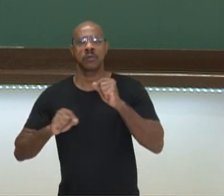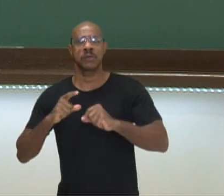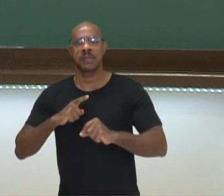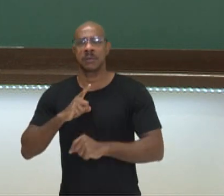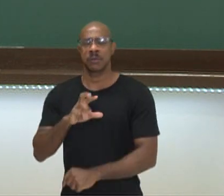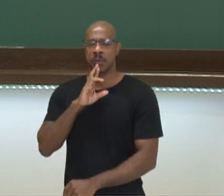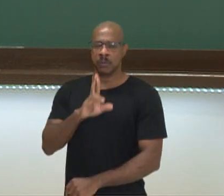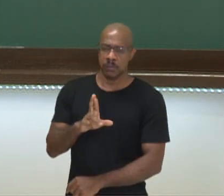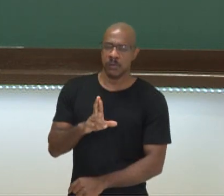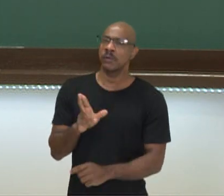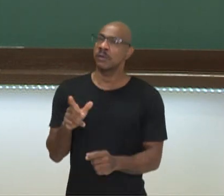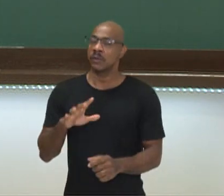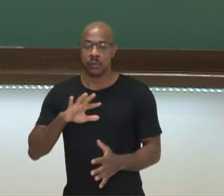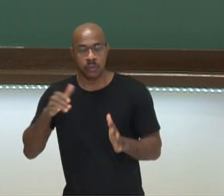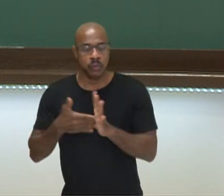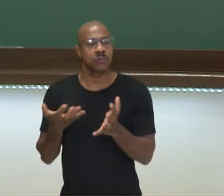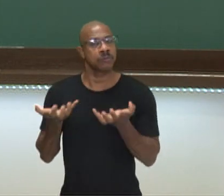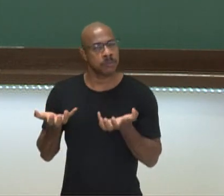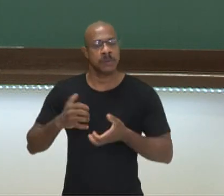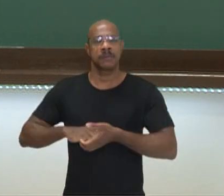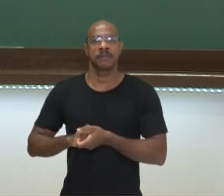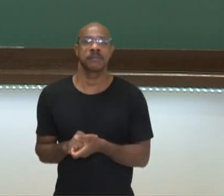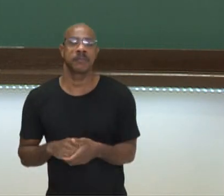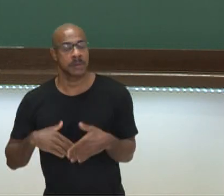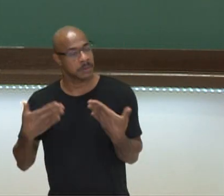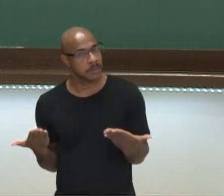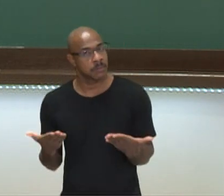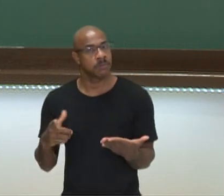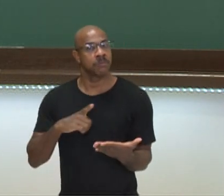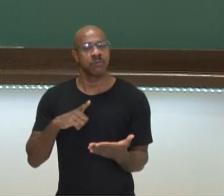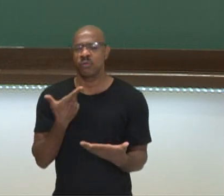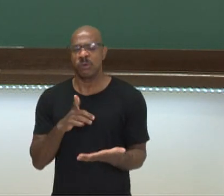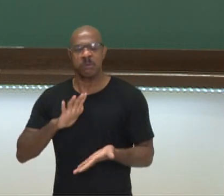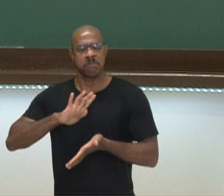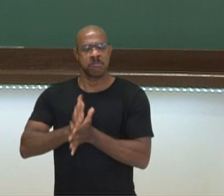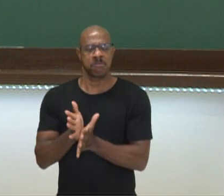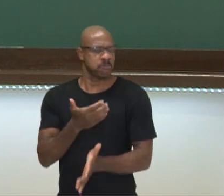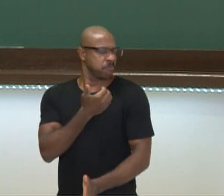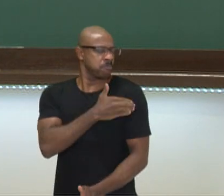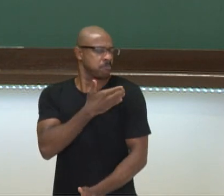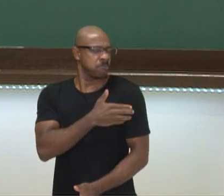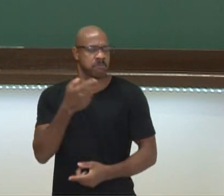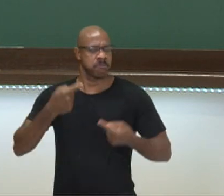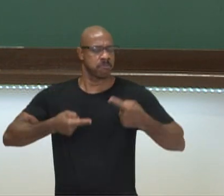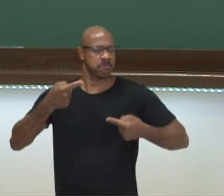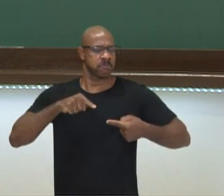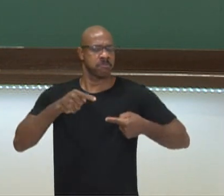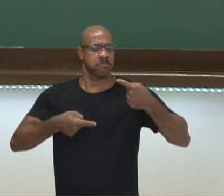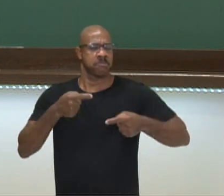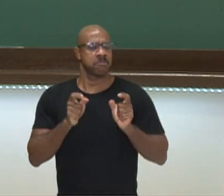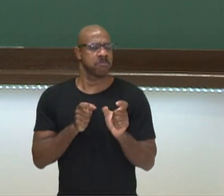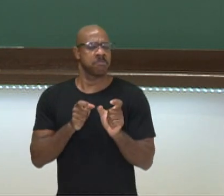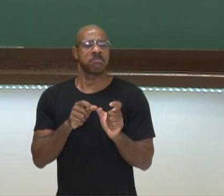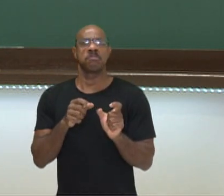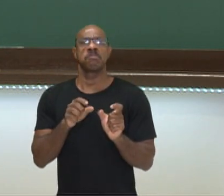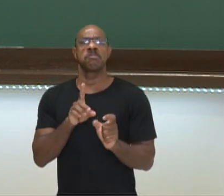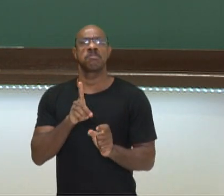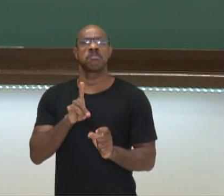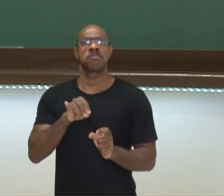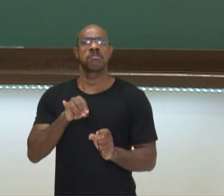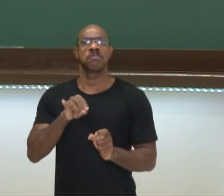resultado que todos desejam. Então, não tenha um preconceito com a palavra discussão. Pense que é uma interação